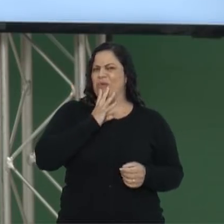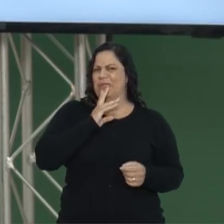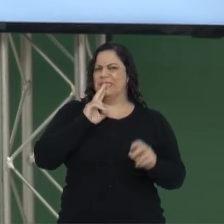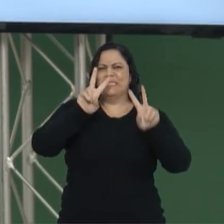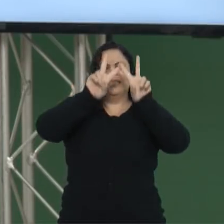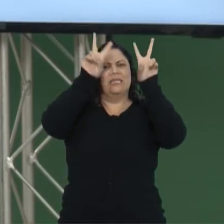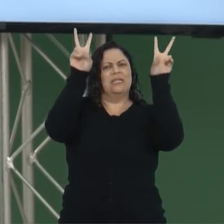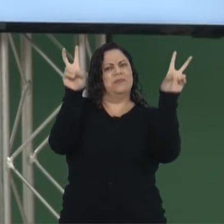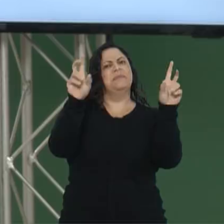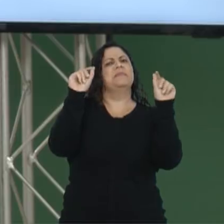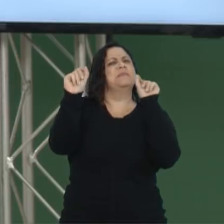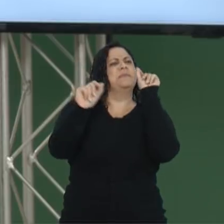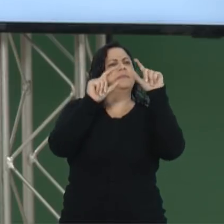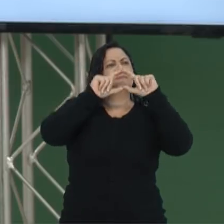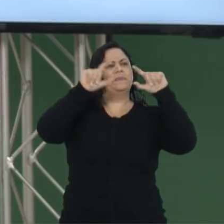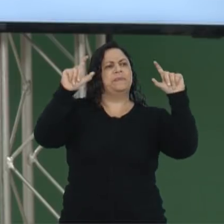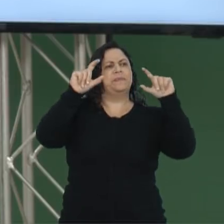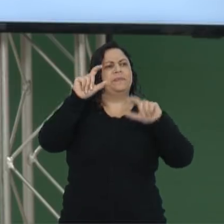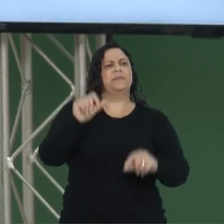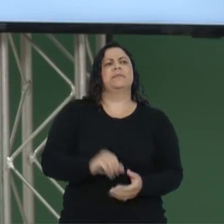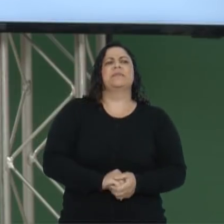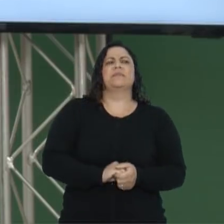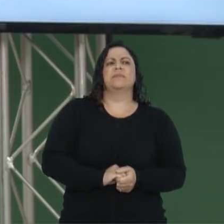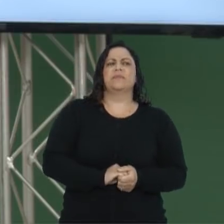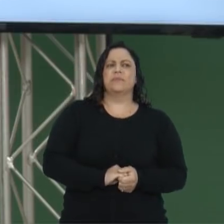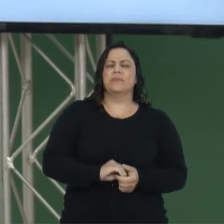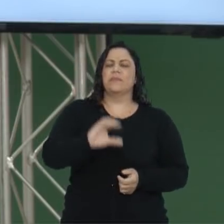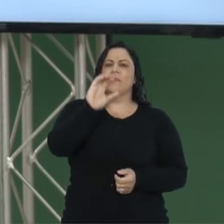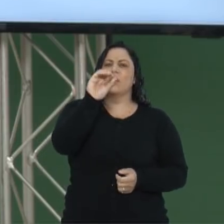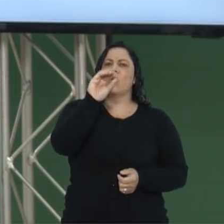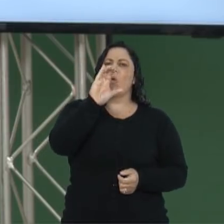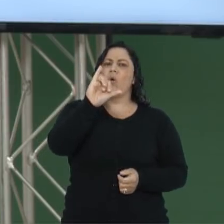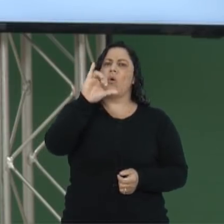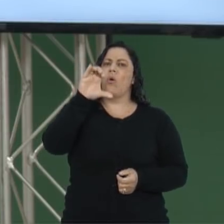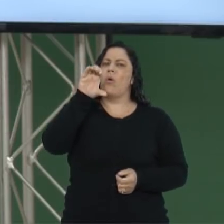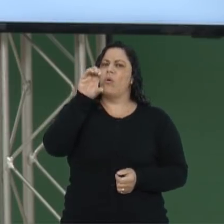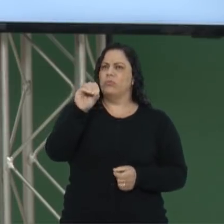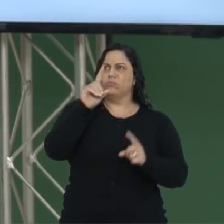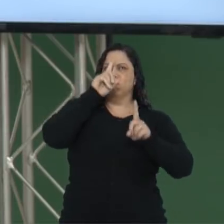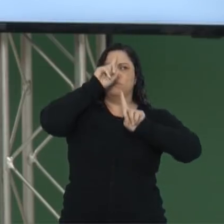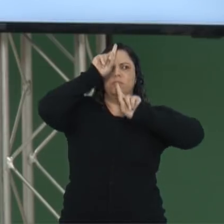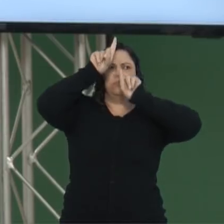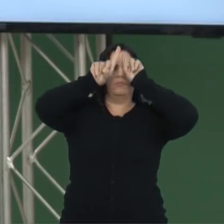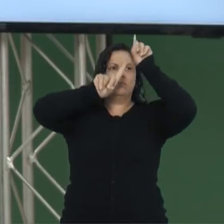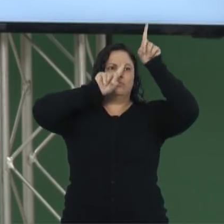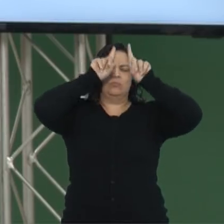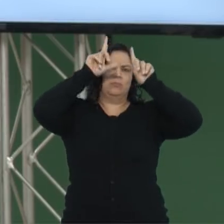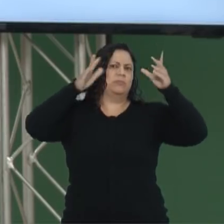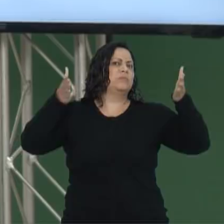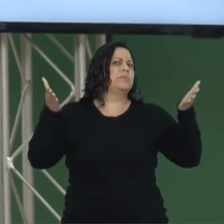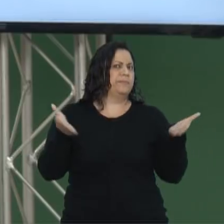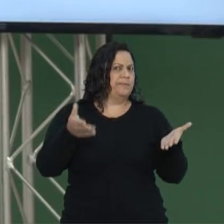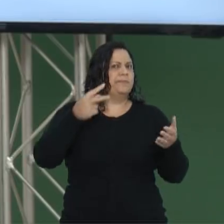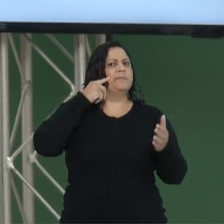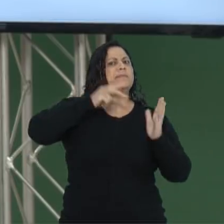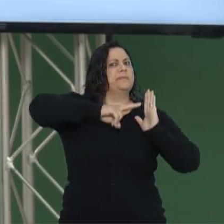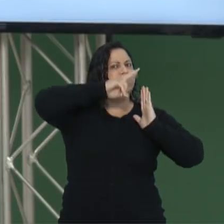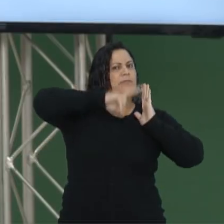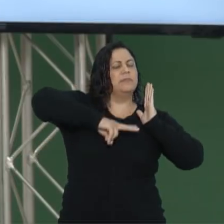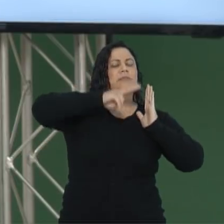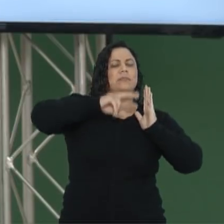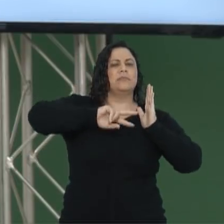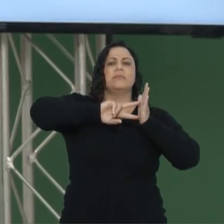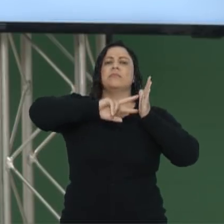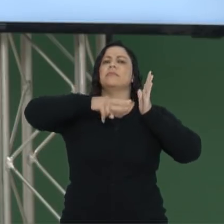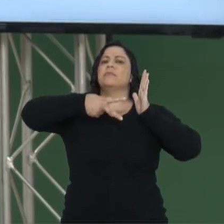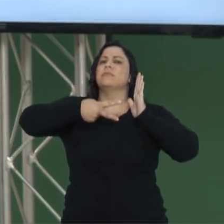lido o livro sobre isso, mas já tinha ouvido falar dessa expressão. No caso, a gente vai ver o que ela significa, com